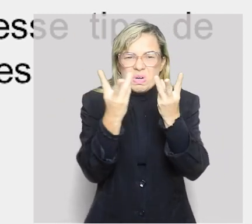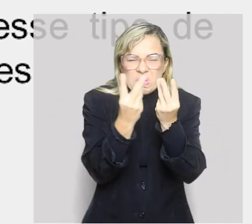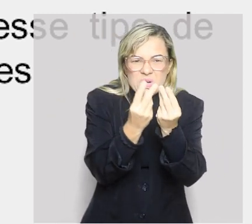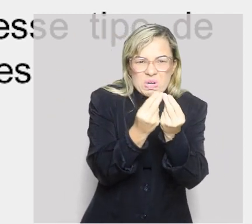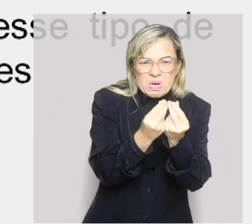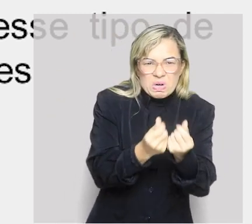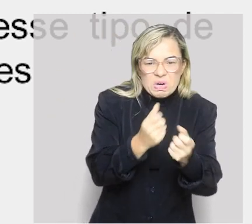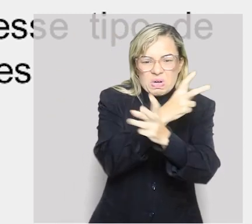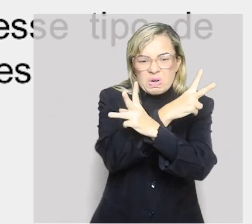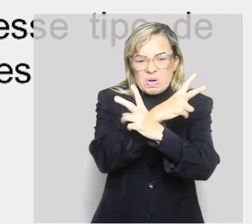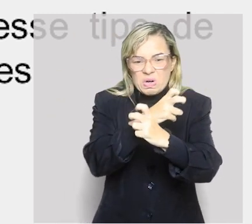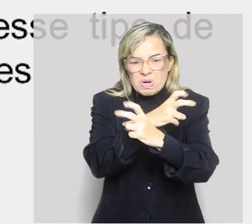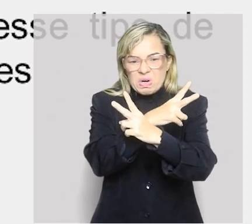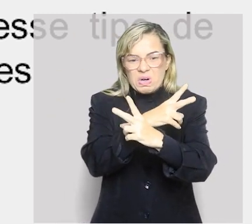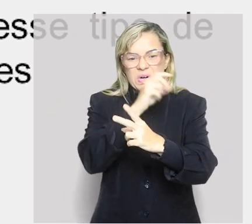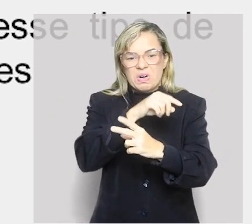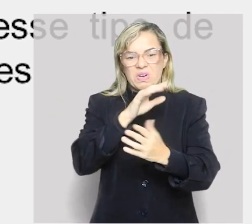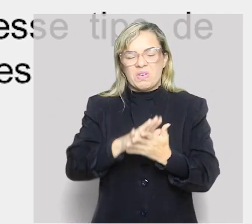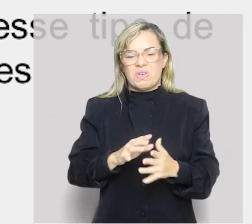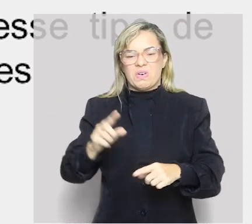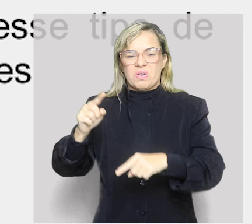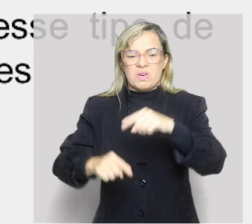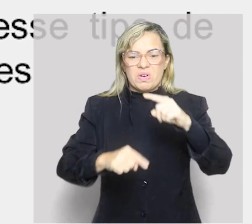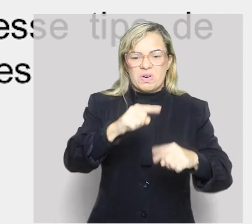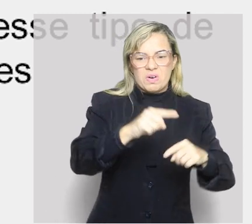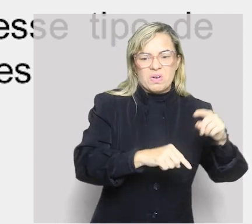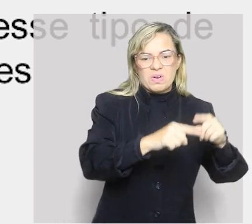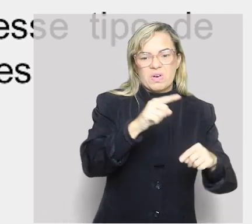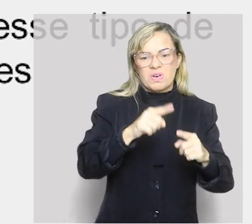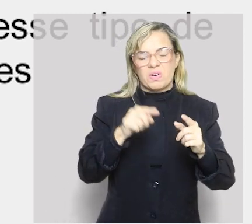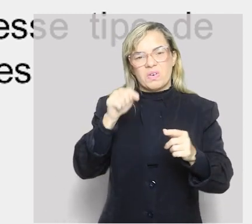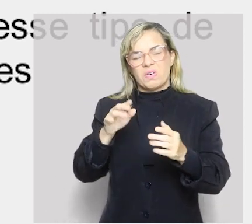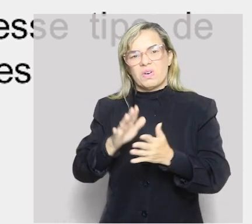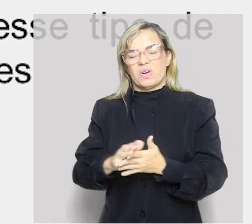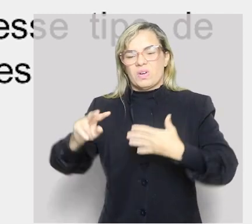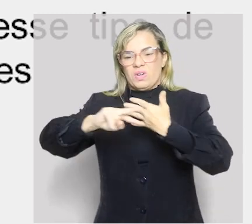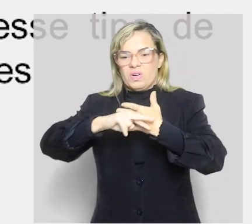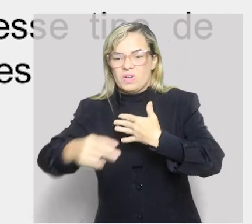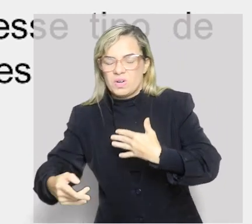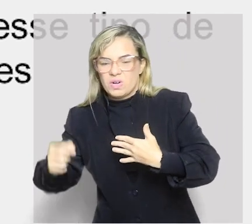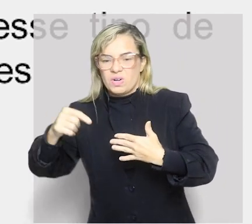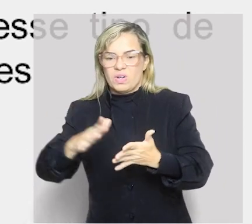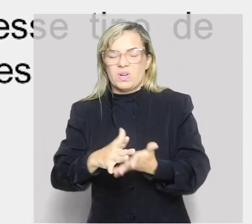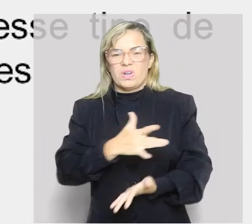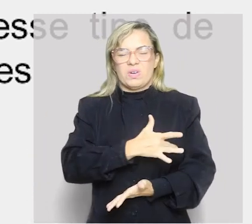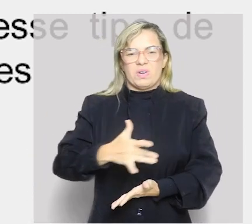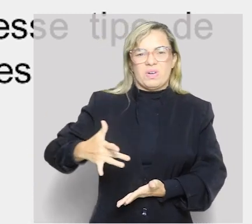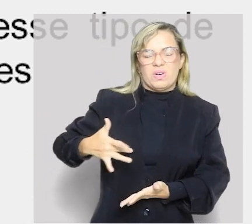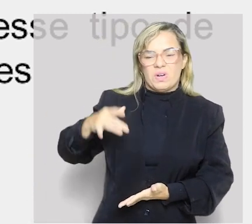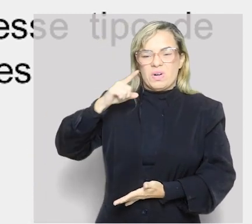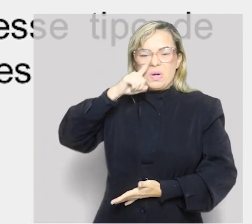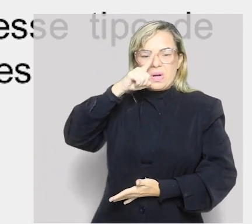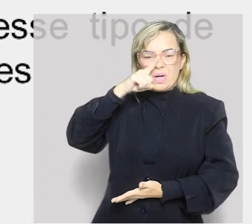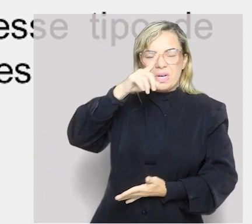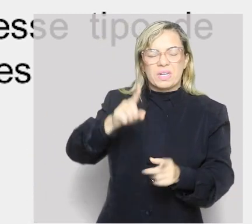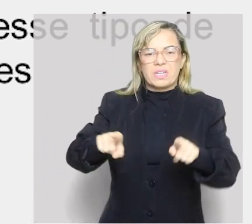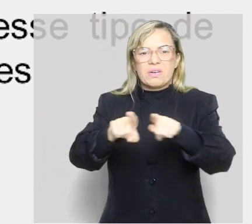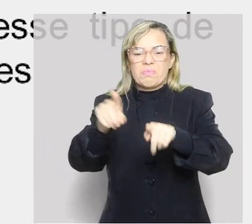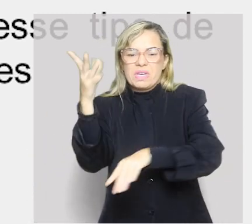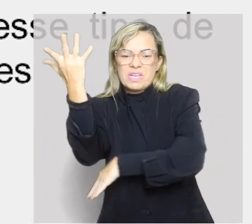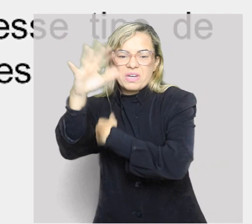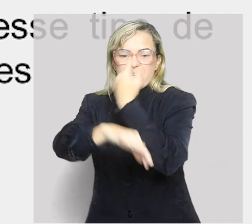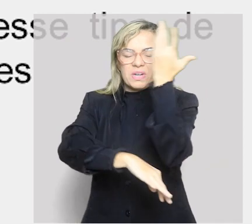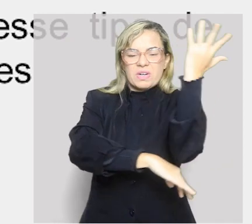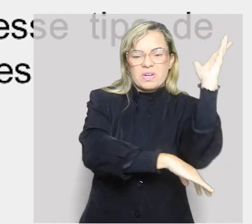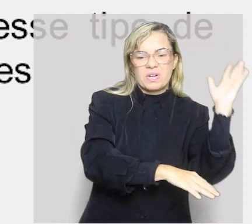tóxicas em muitos componentes, trazendo risco à saúde e ao meio ambiente. Segundo a ONU, são geradas